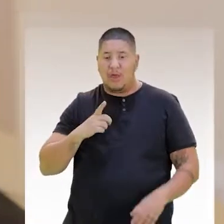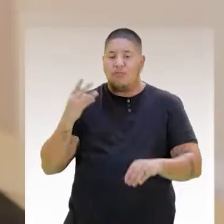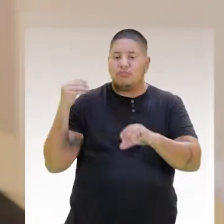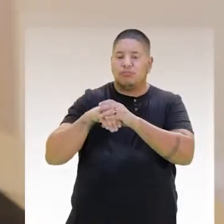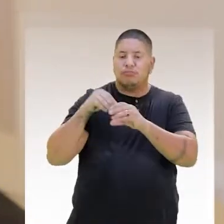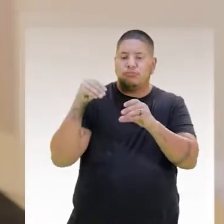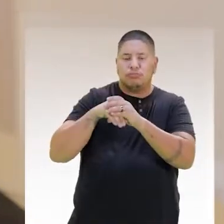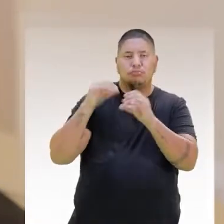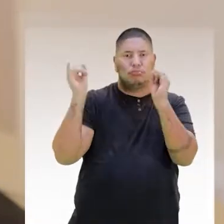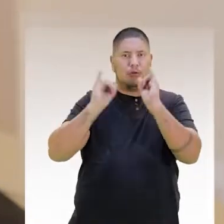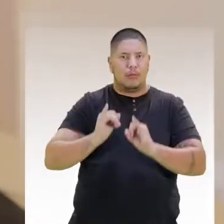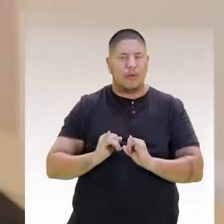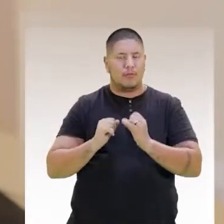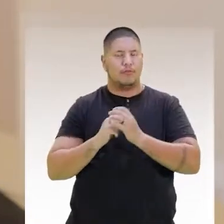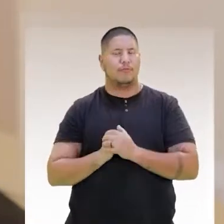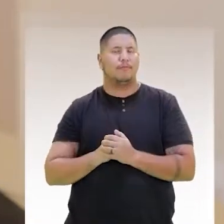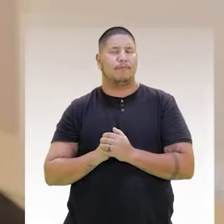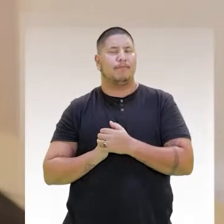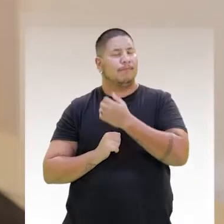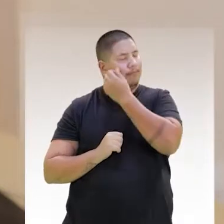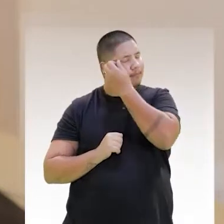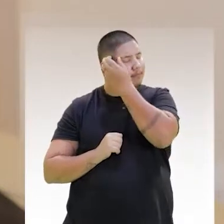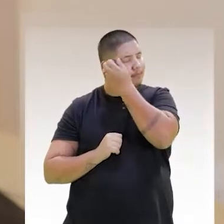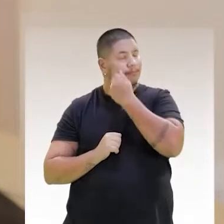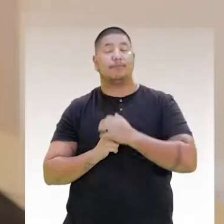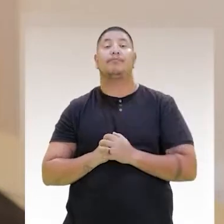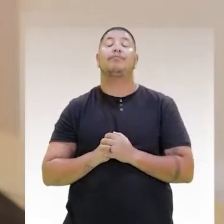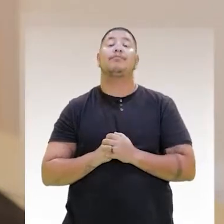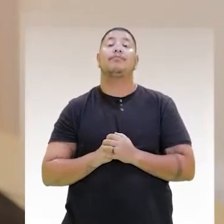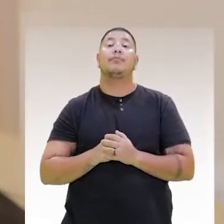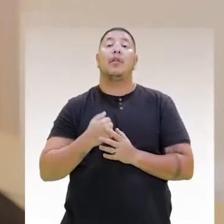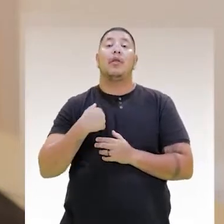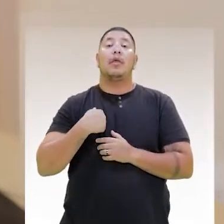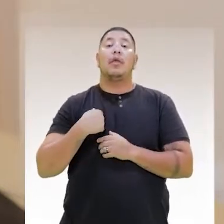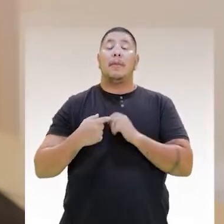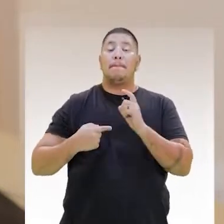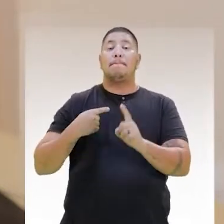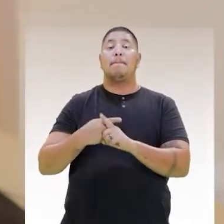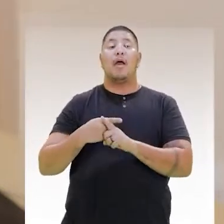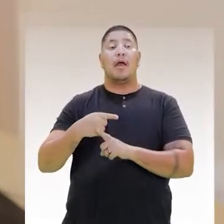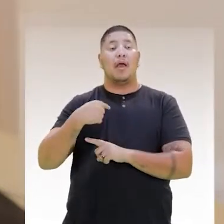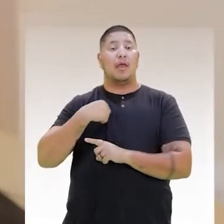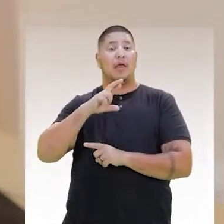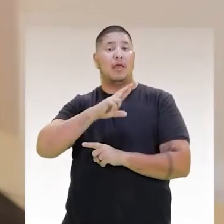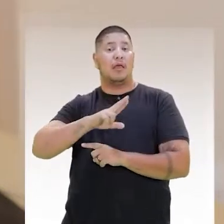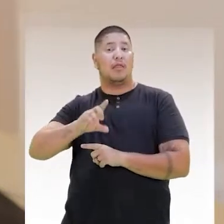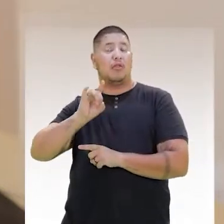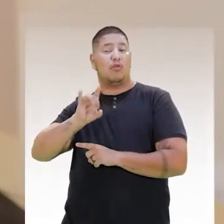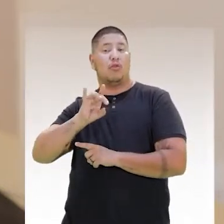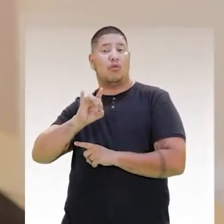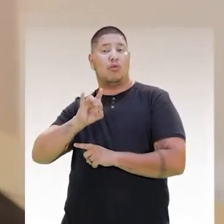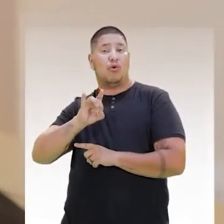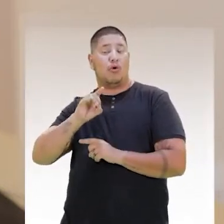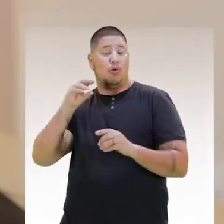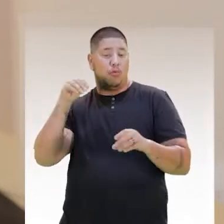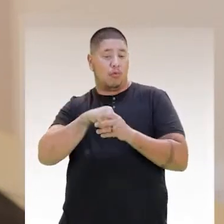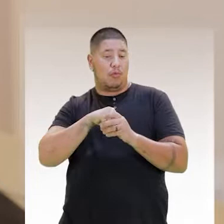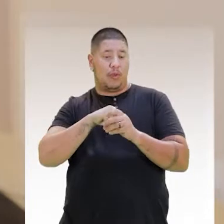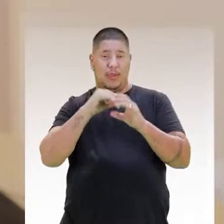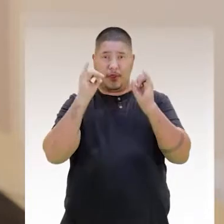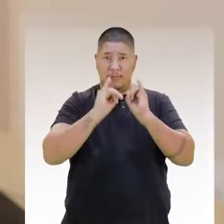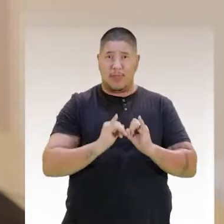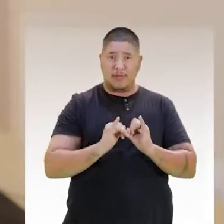imagens e, além de tudo, também não só o banco de